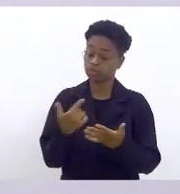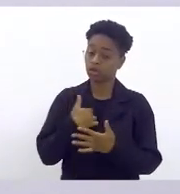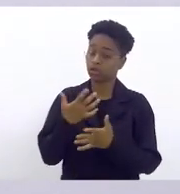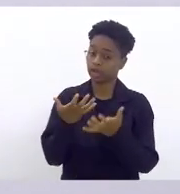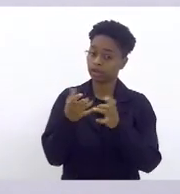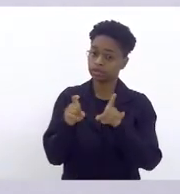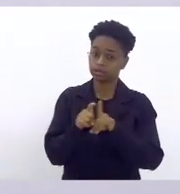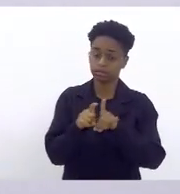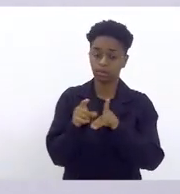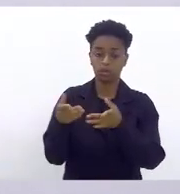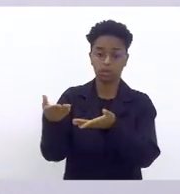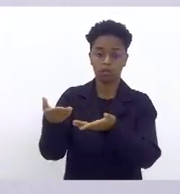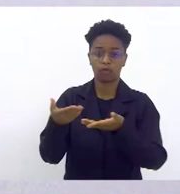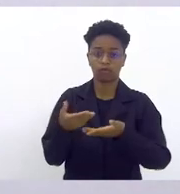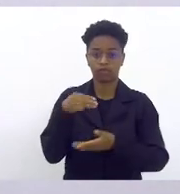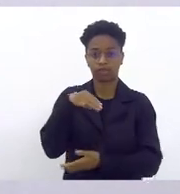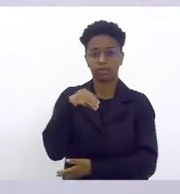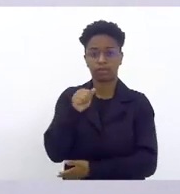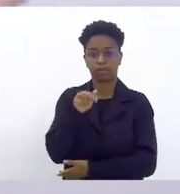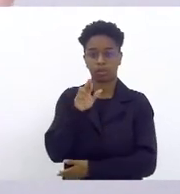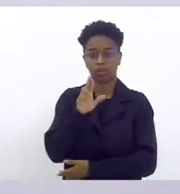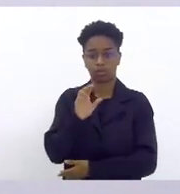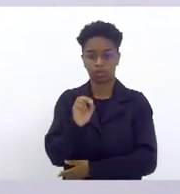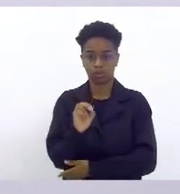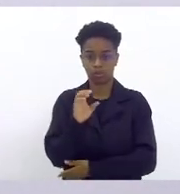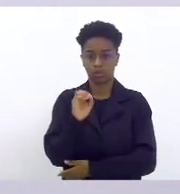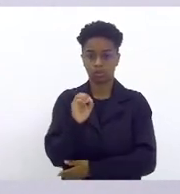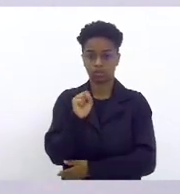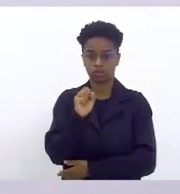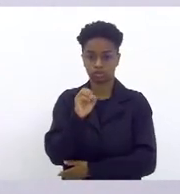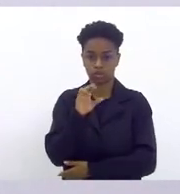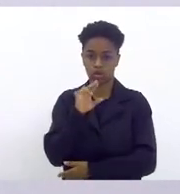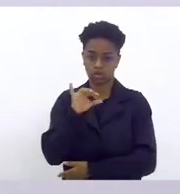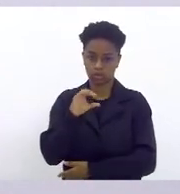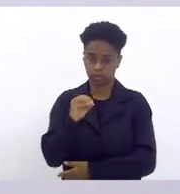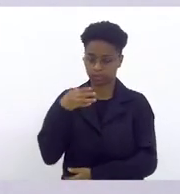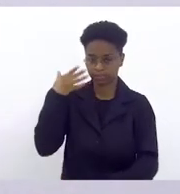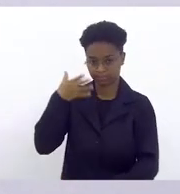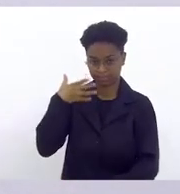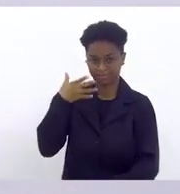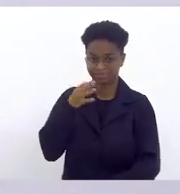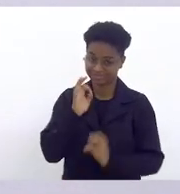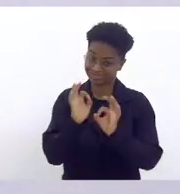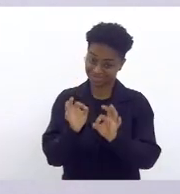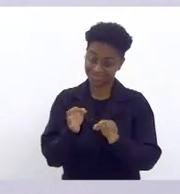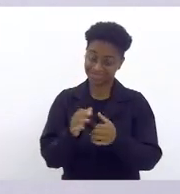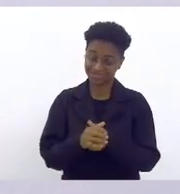convidar aqui o nosso Mauro Osório para fazer o uso da palavra né porque